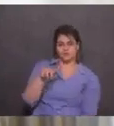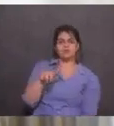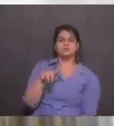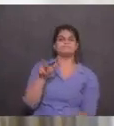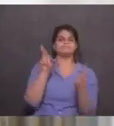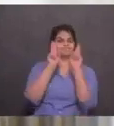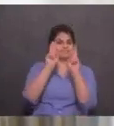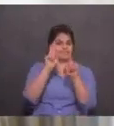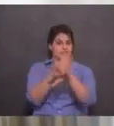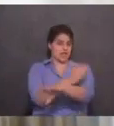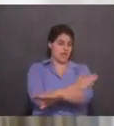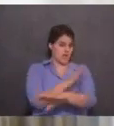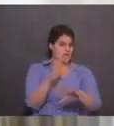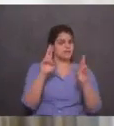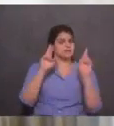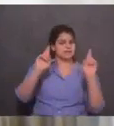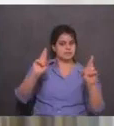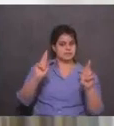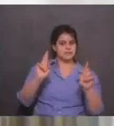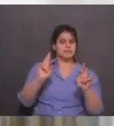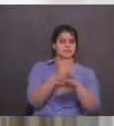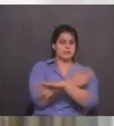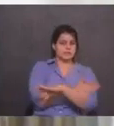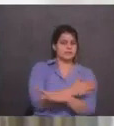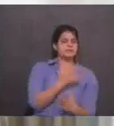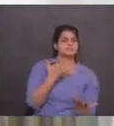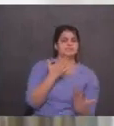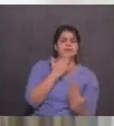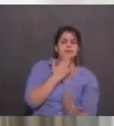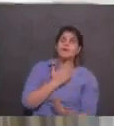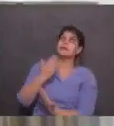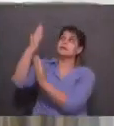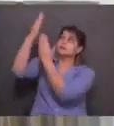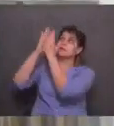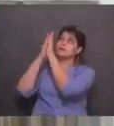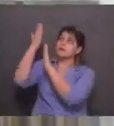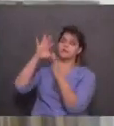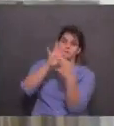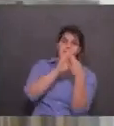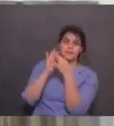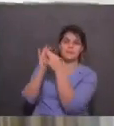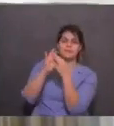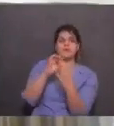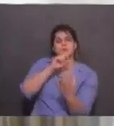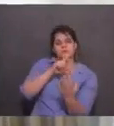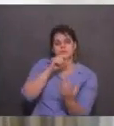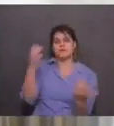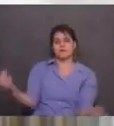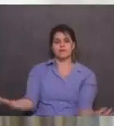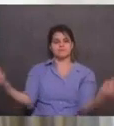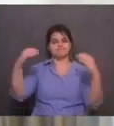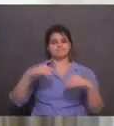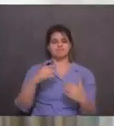desejo, antes de mais, convosco agradecer a Deus a possibilidade que tivemos de celebrar em